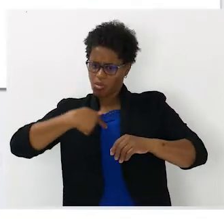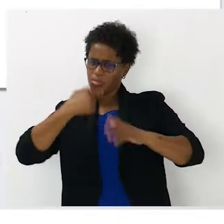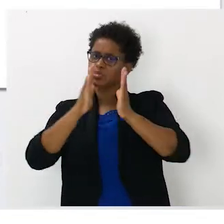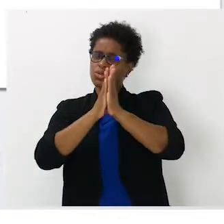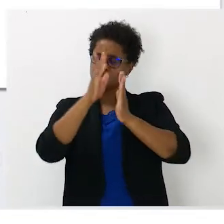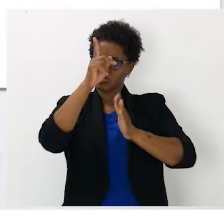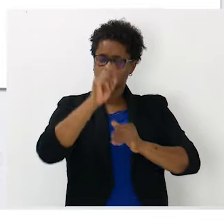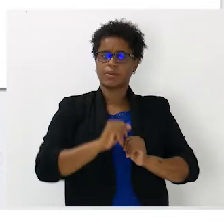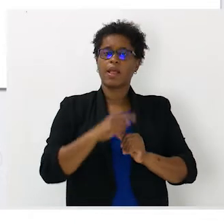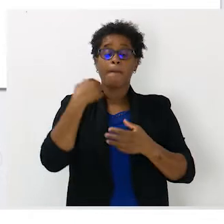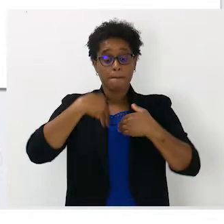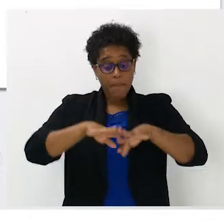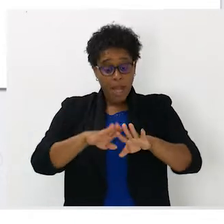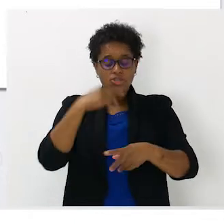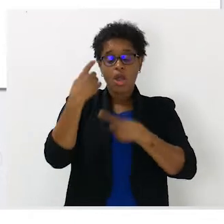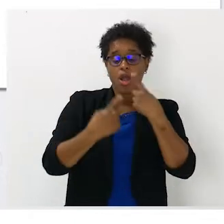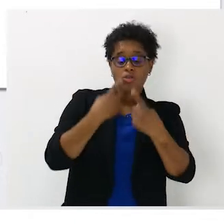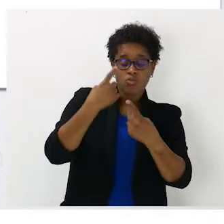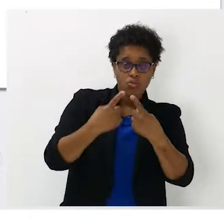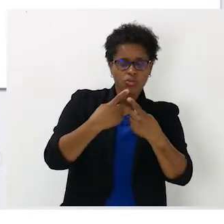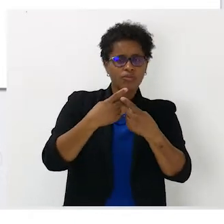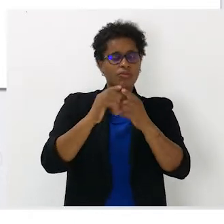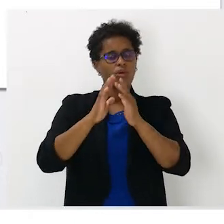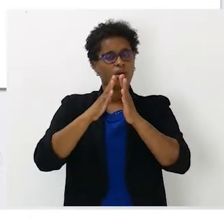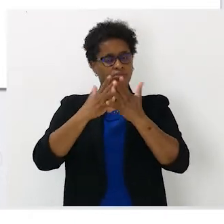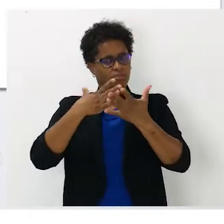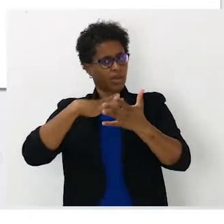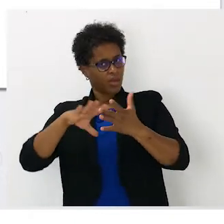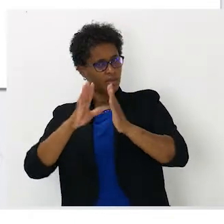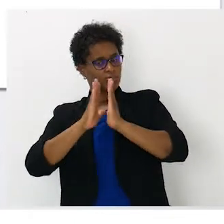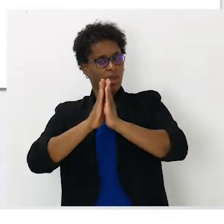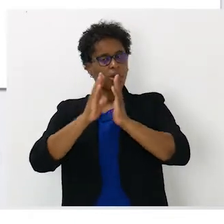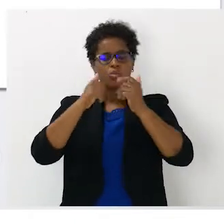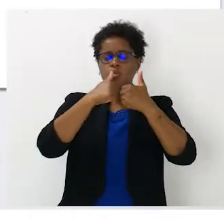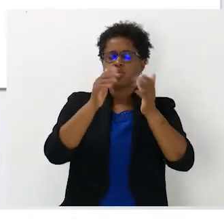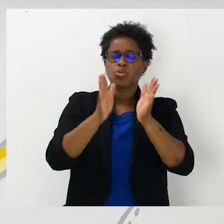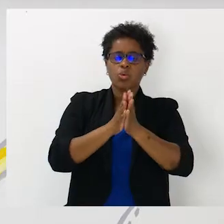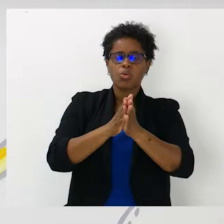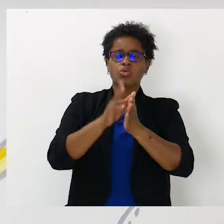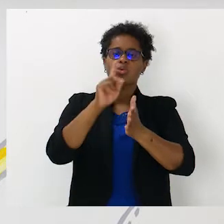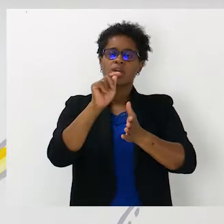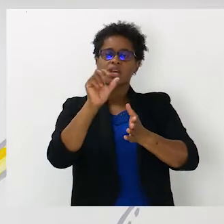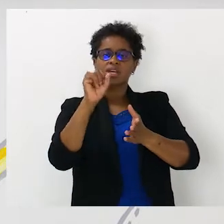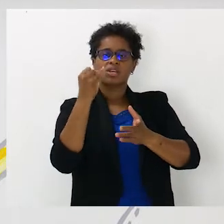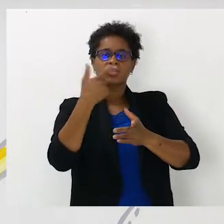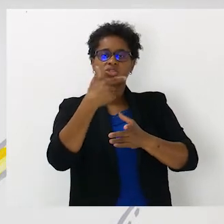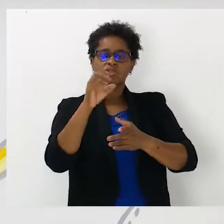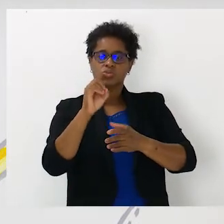mas alguns foram adorados por todo o Egito. Muito bem.